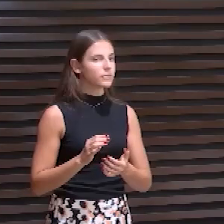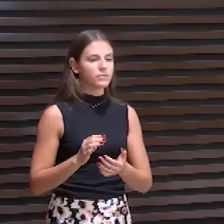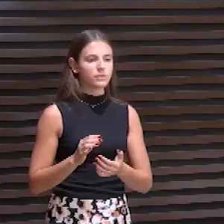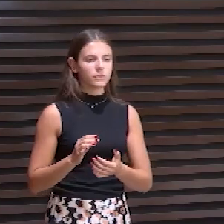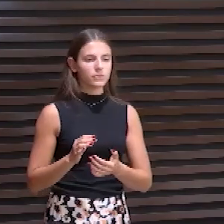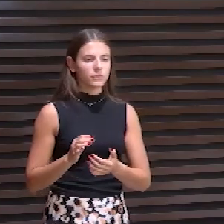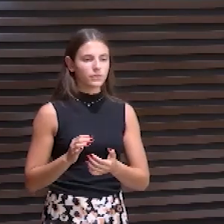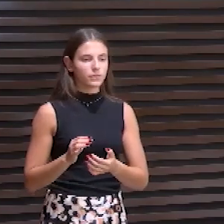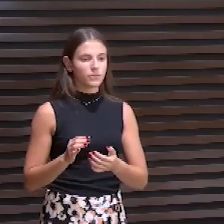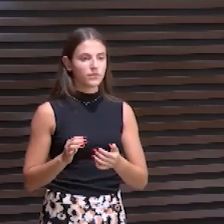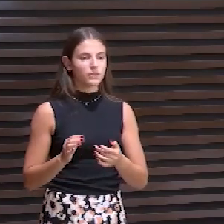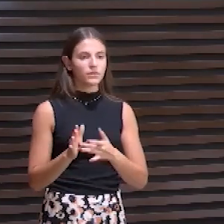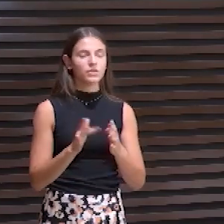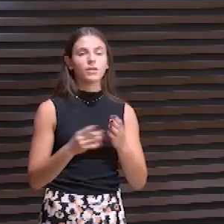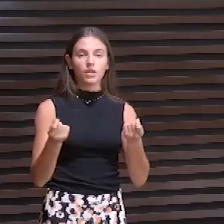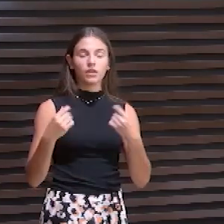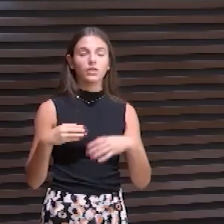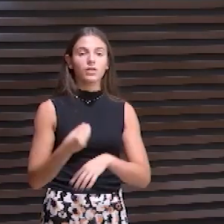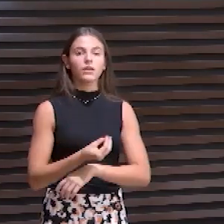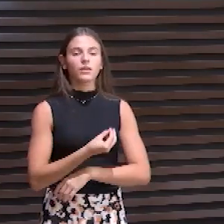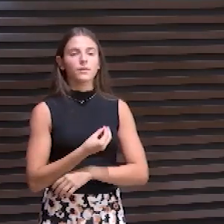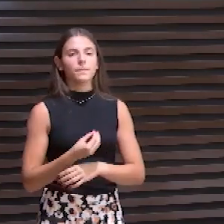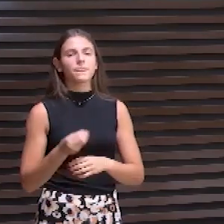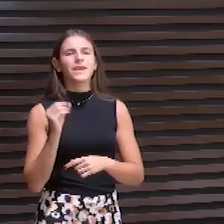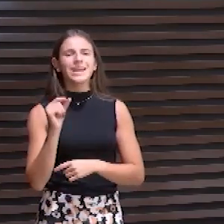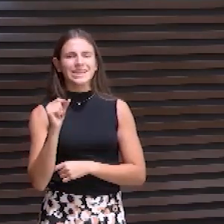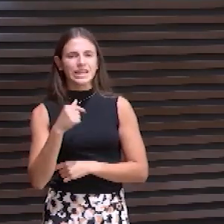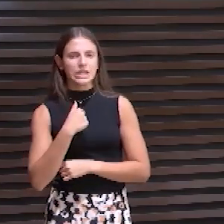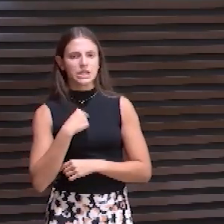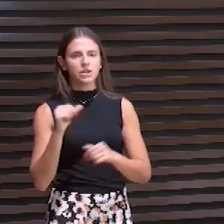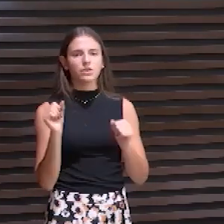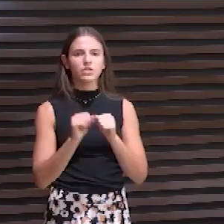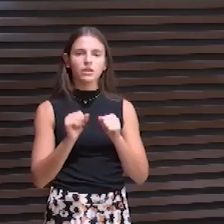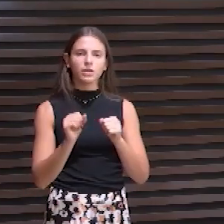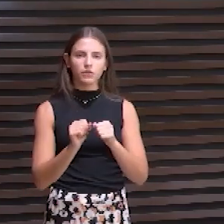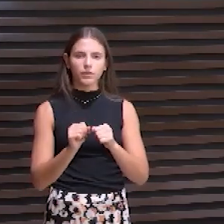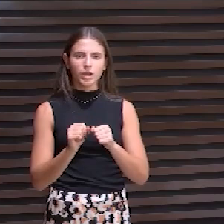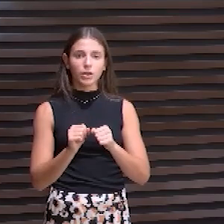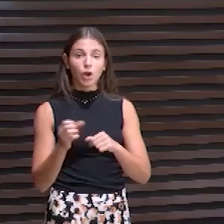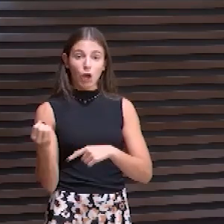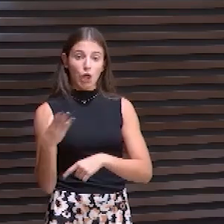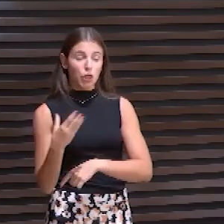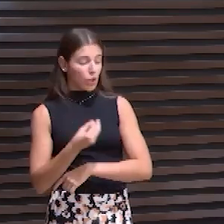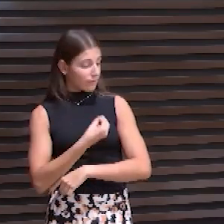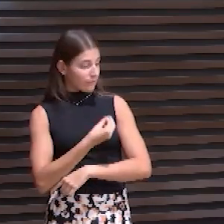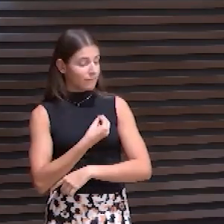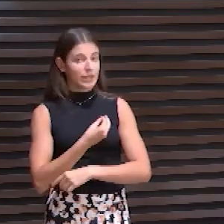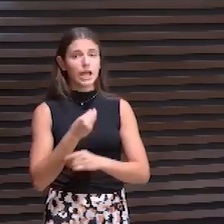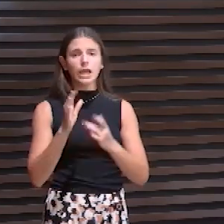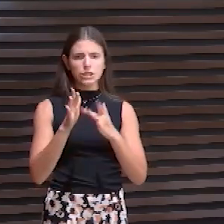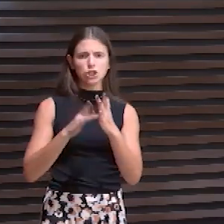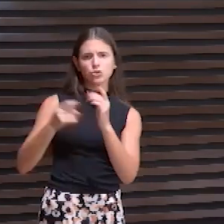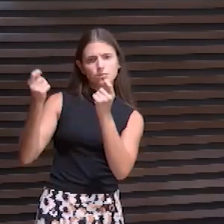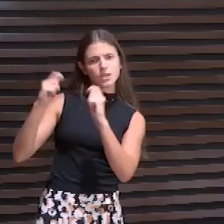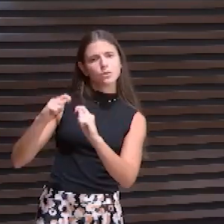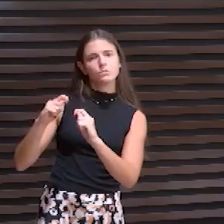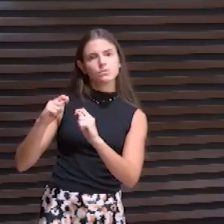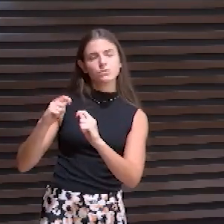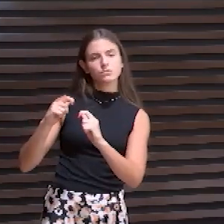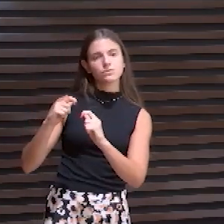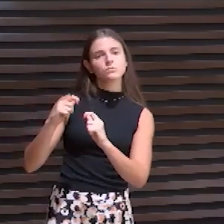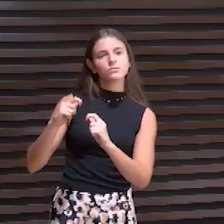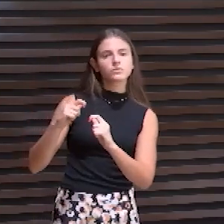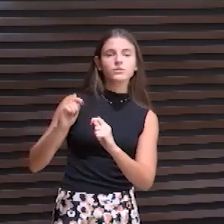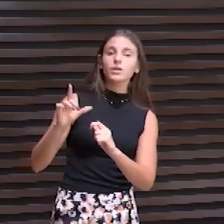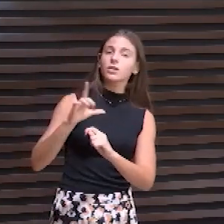essa vida nova? Eu falo isso para mim. O que eu tenho feito com a vida nova que Jesus me deu?